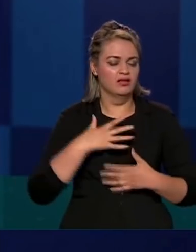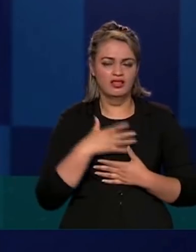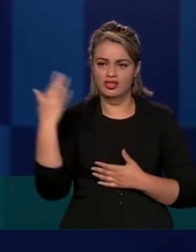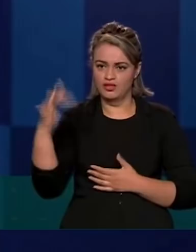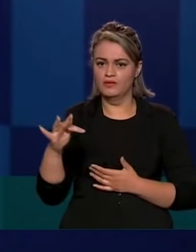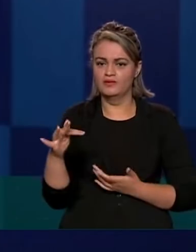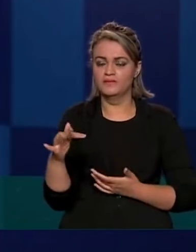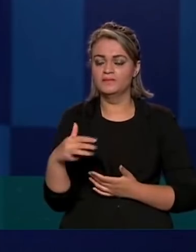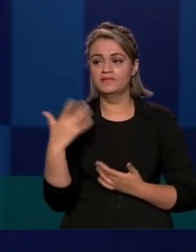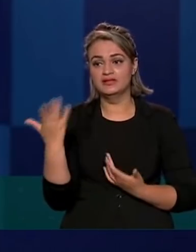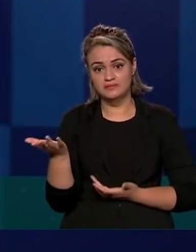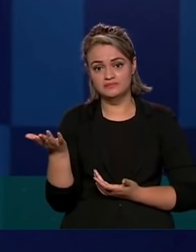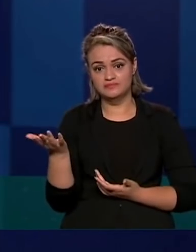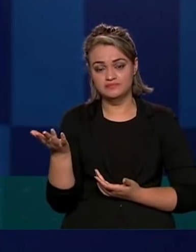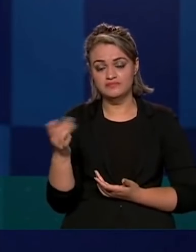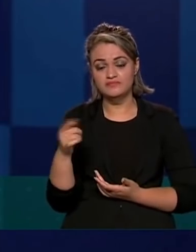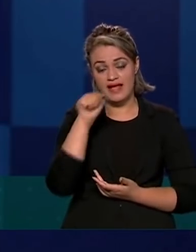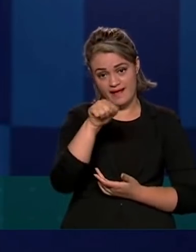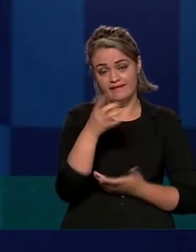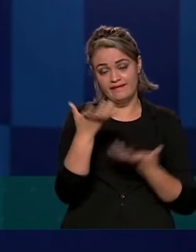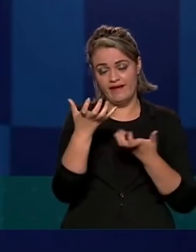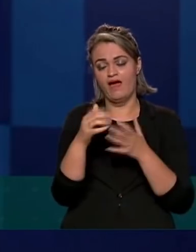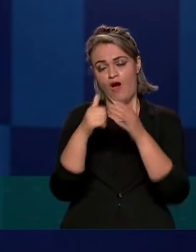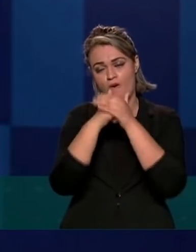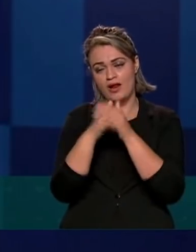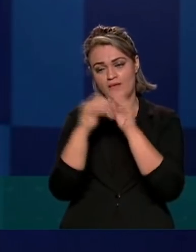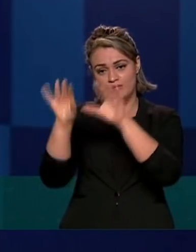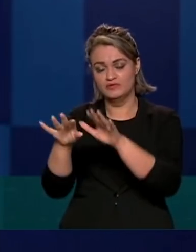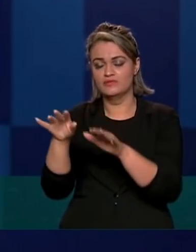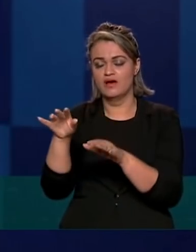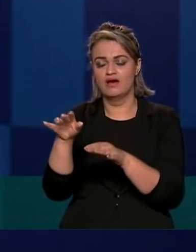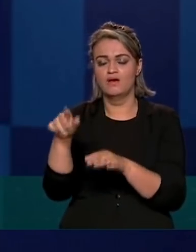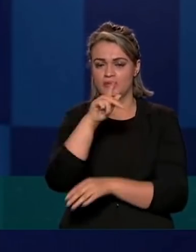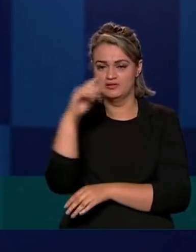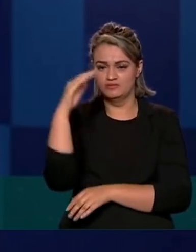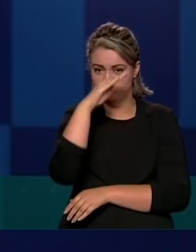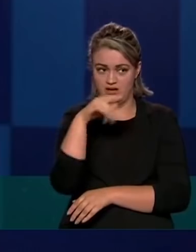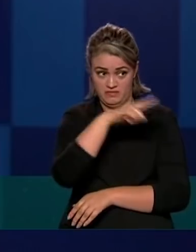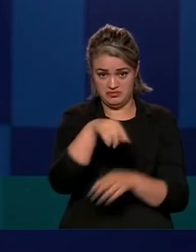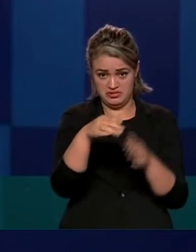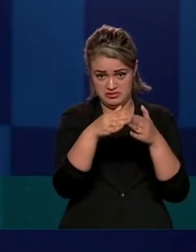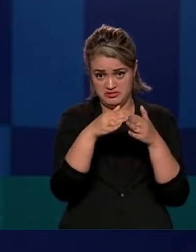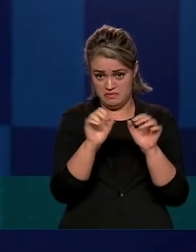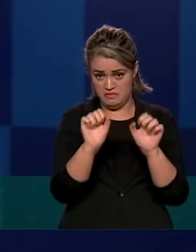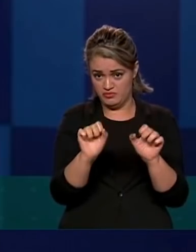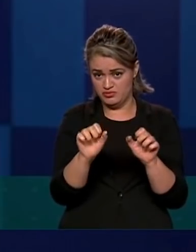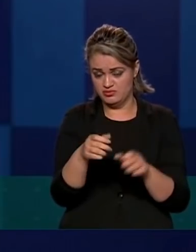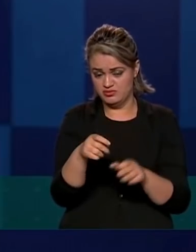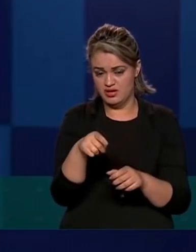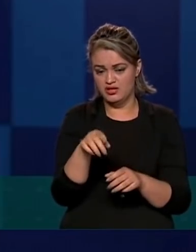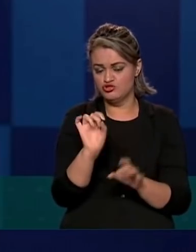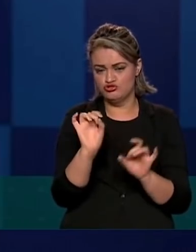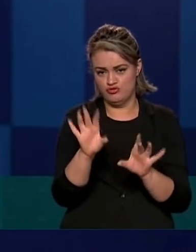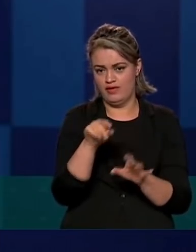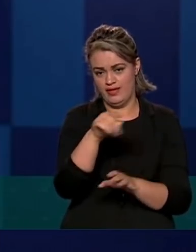Então, eu gostaria de orar pela vida dele, com a autorização dos senhores. É só isso